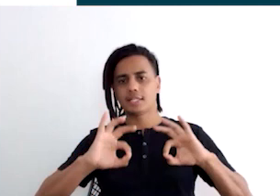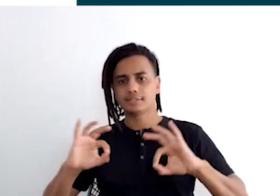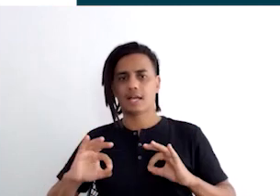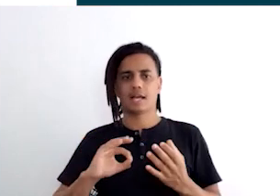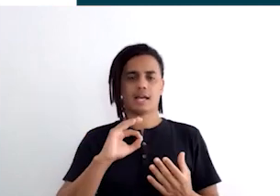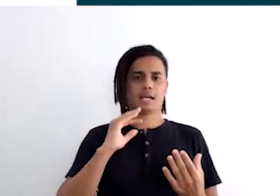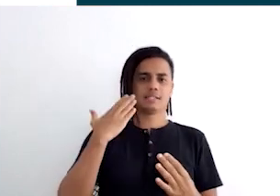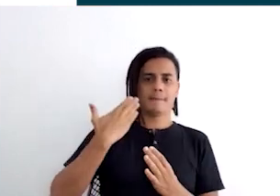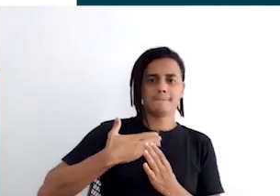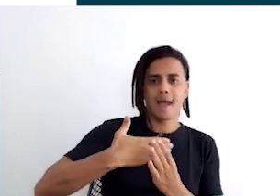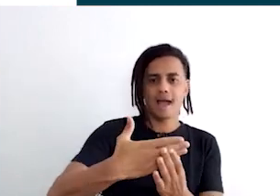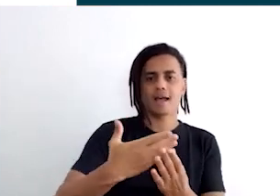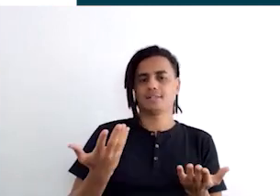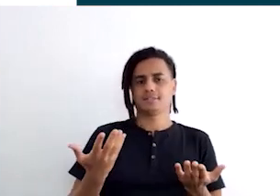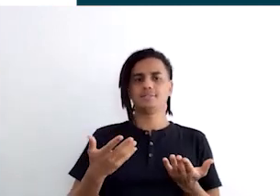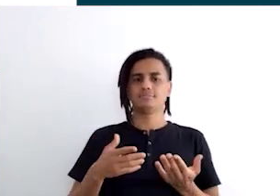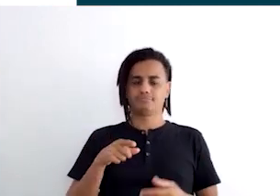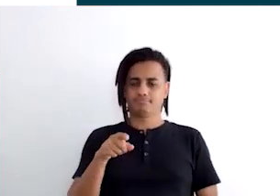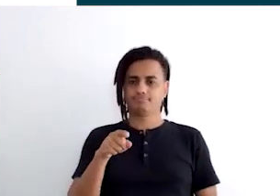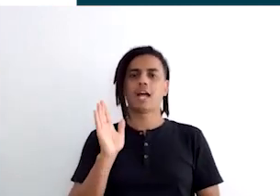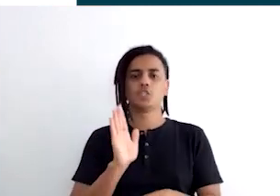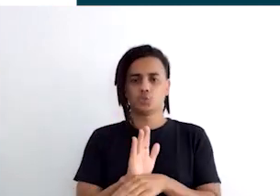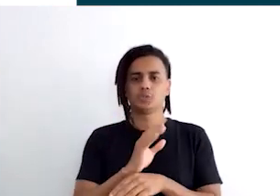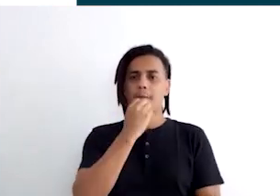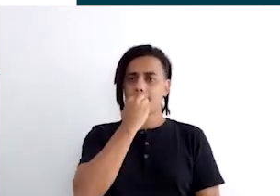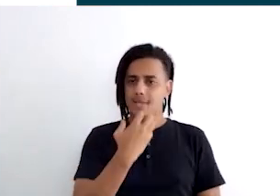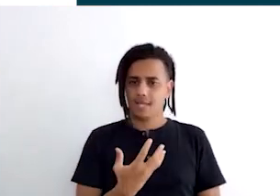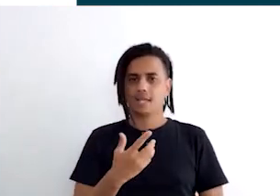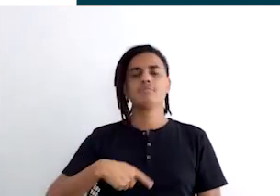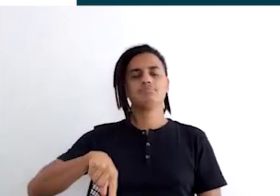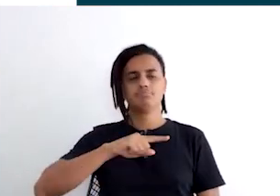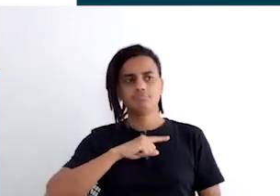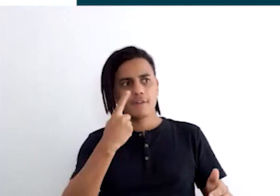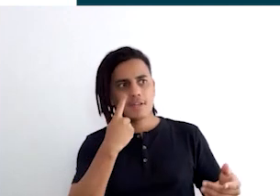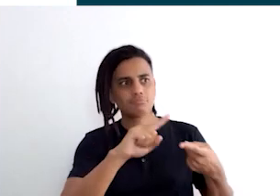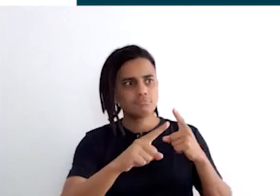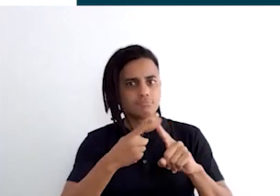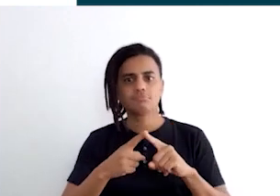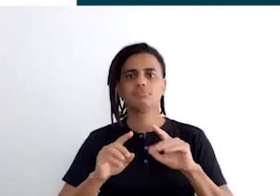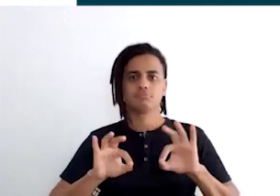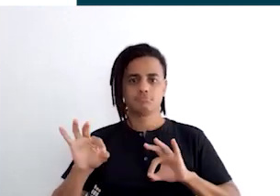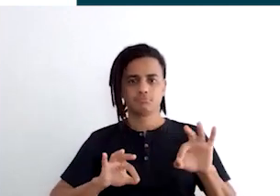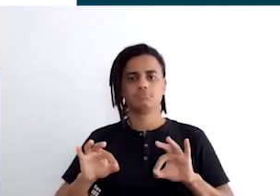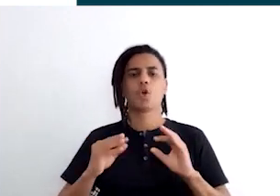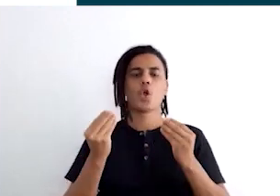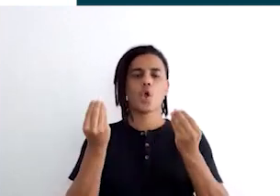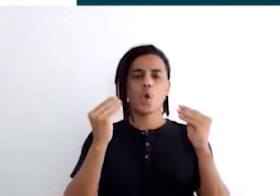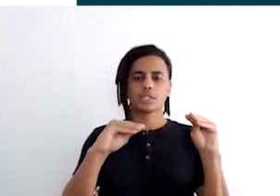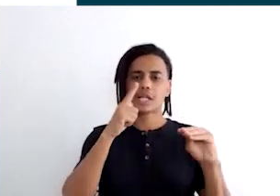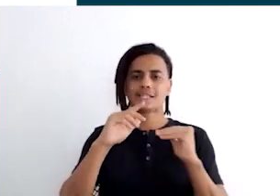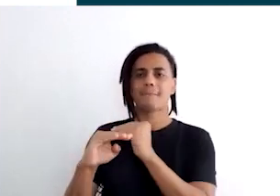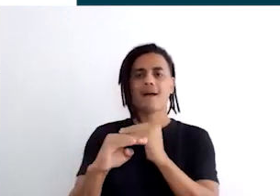de ambiente e tudo mais. O TerraGrant ajuda bastante a chamar, né, os módulos de Terraform e colocar os parâmetros para fazer o